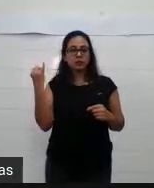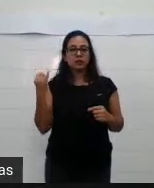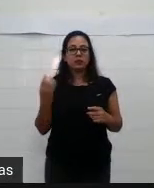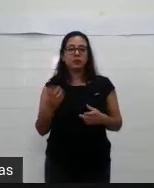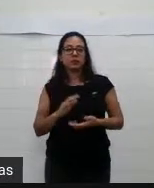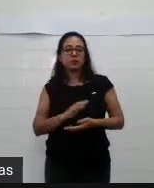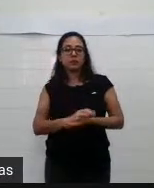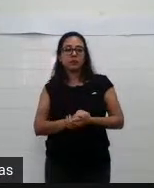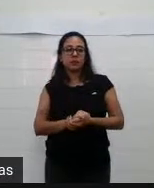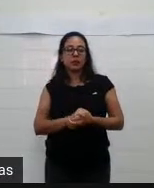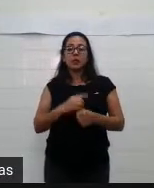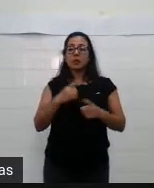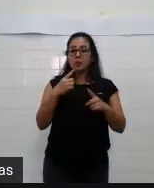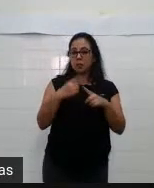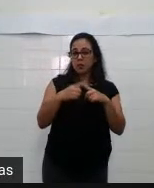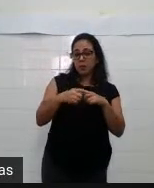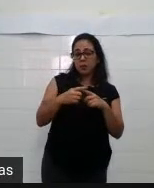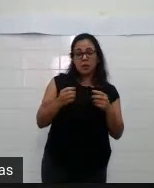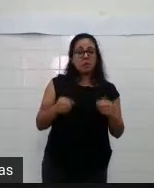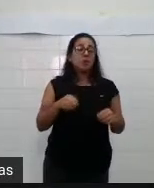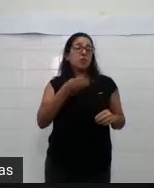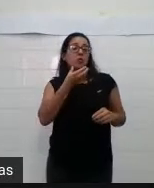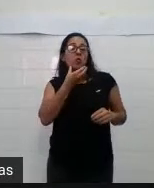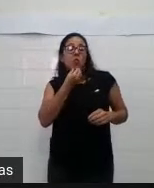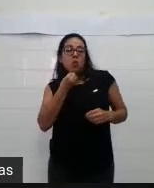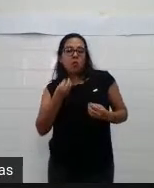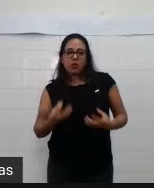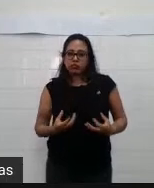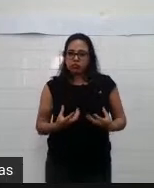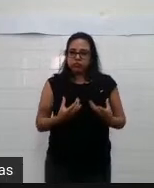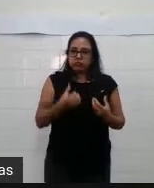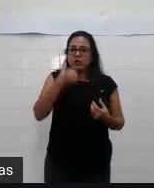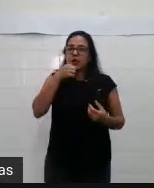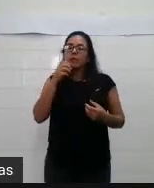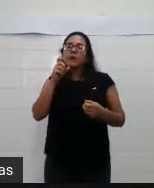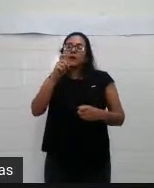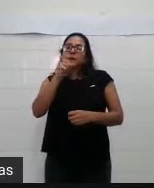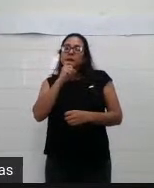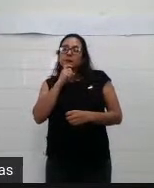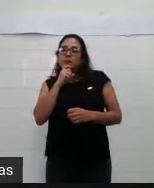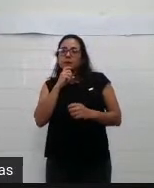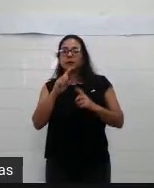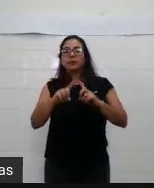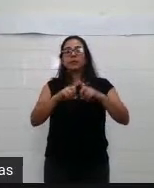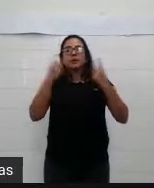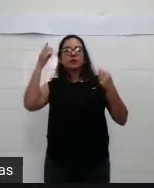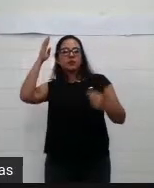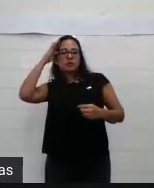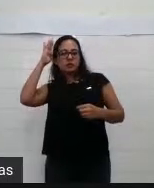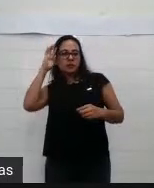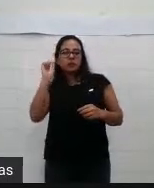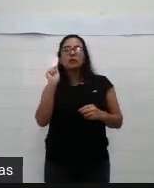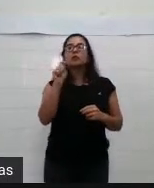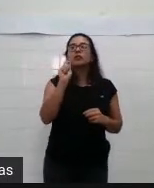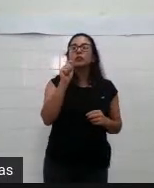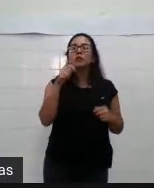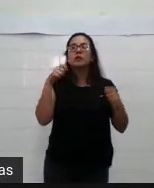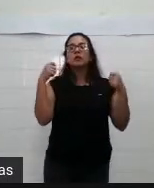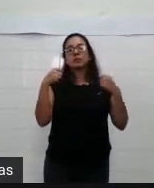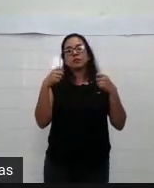ele sendo mais quente e ela mais fria, mas entendia que os dois terem